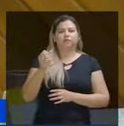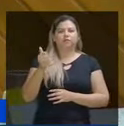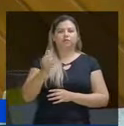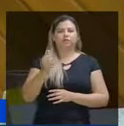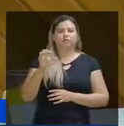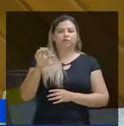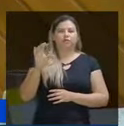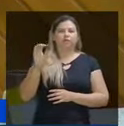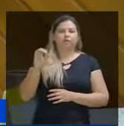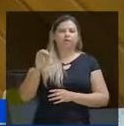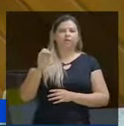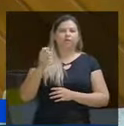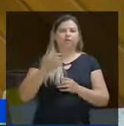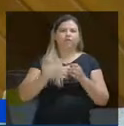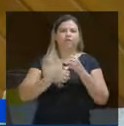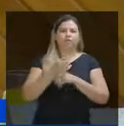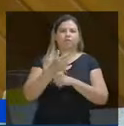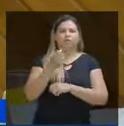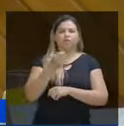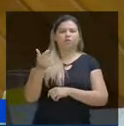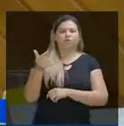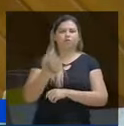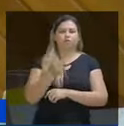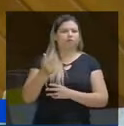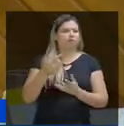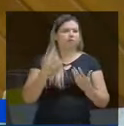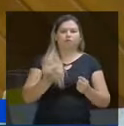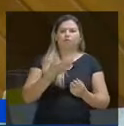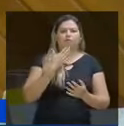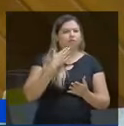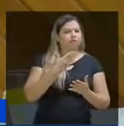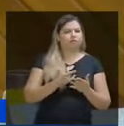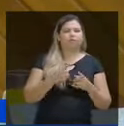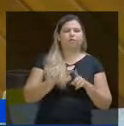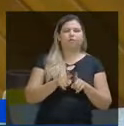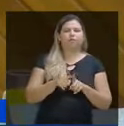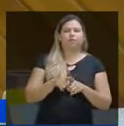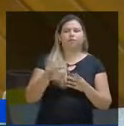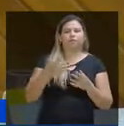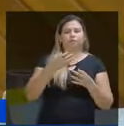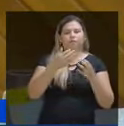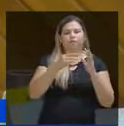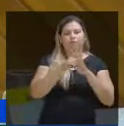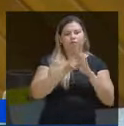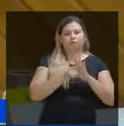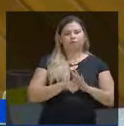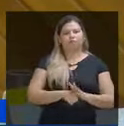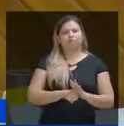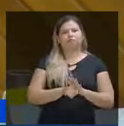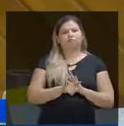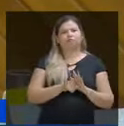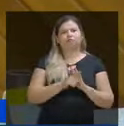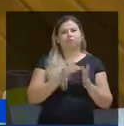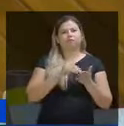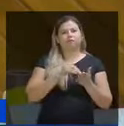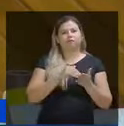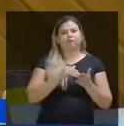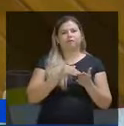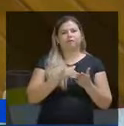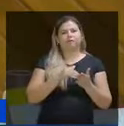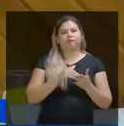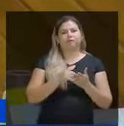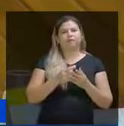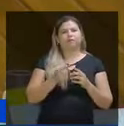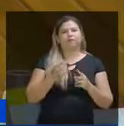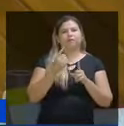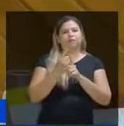0601-090-2022, ele desaprovou as contas e ele impôs a devolução de valores ao erário, né, conforme se verifica no trecho que